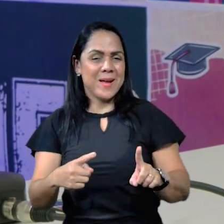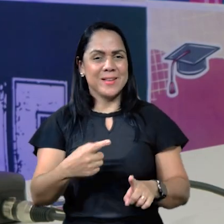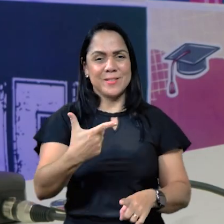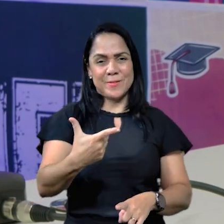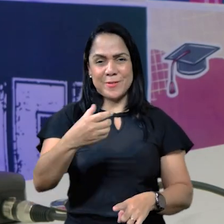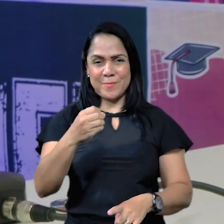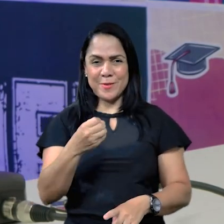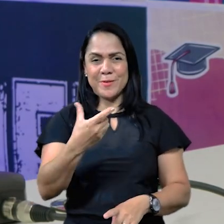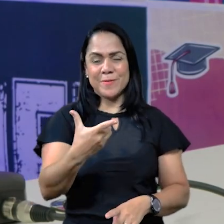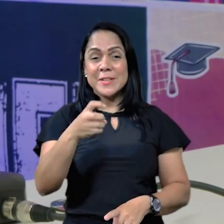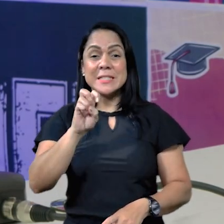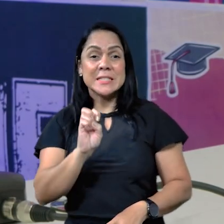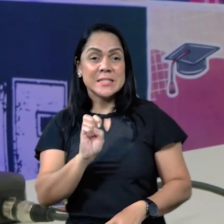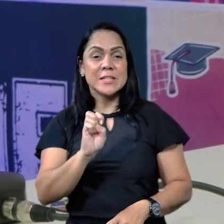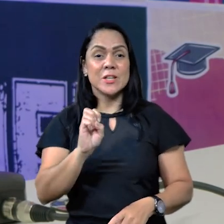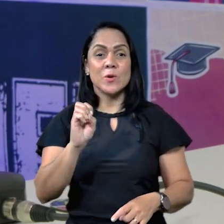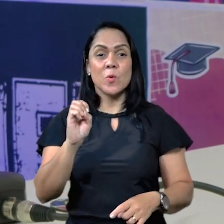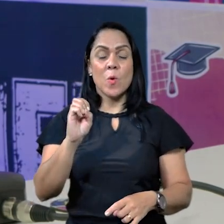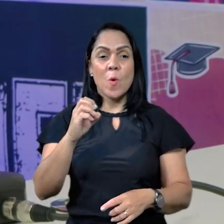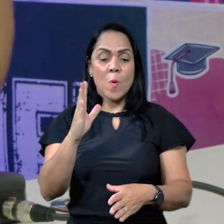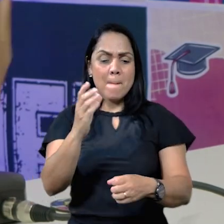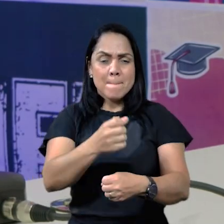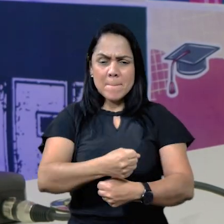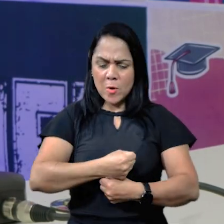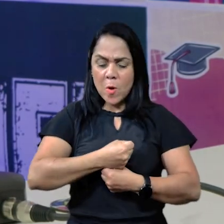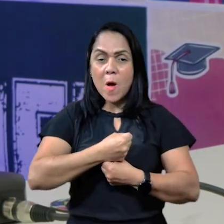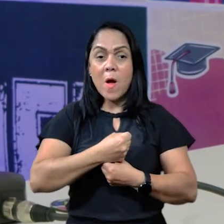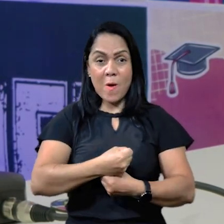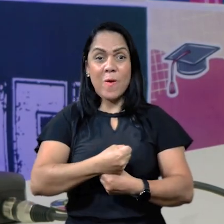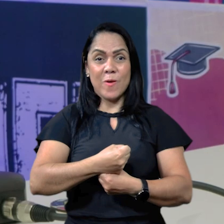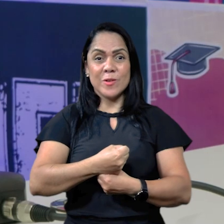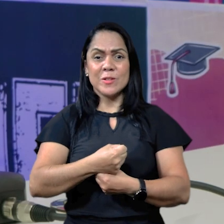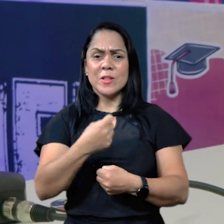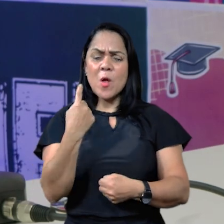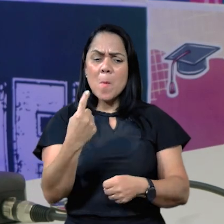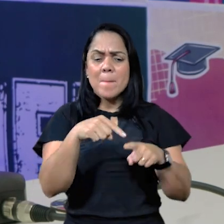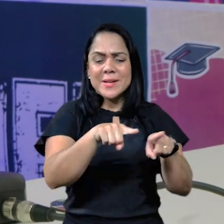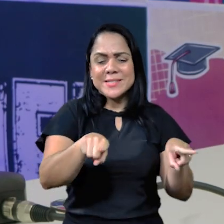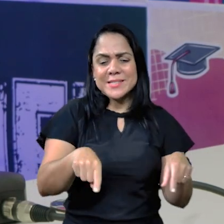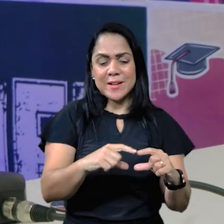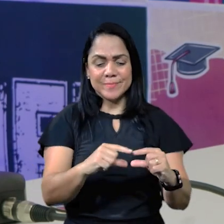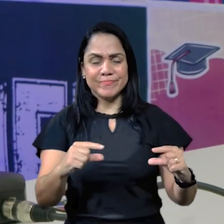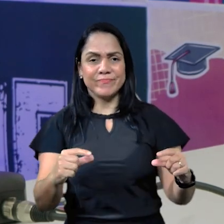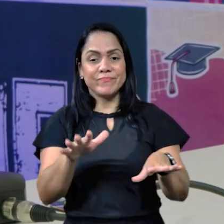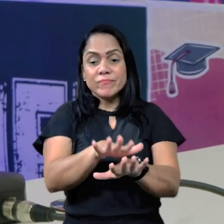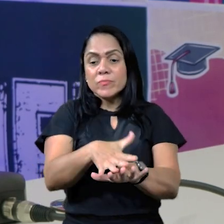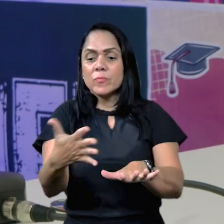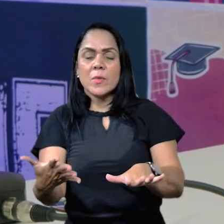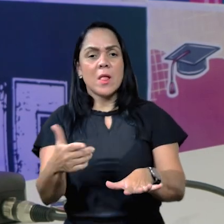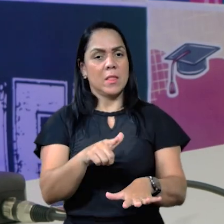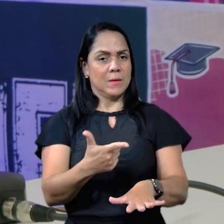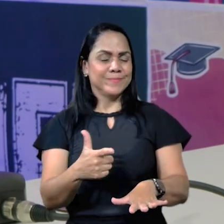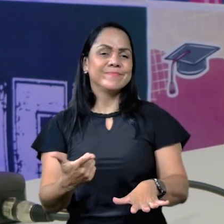2025, um filme concorrendo ao Oscar, um filme nacional, e não ter uma sala com uma legenda, é uma Aham. exclusão. Sim,